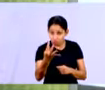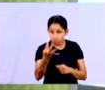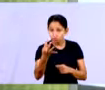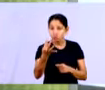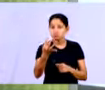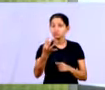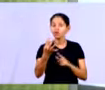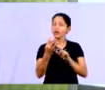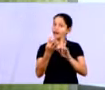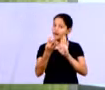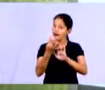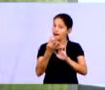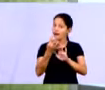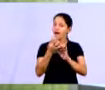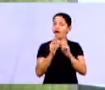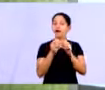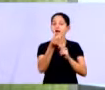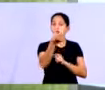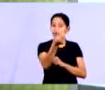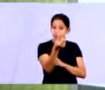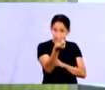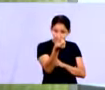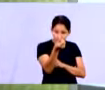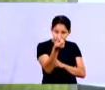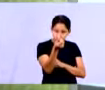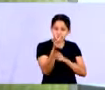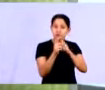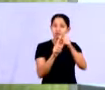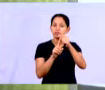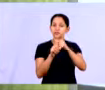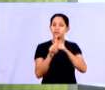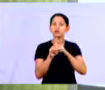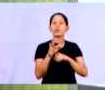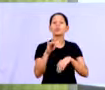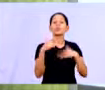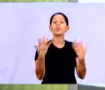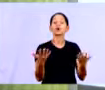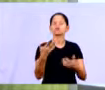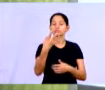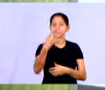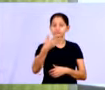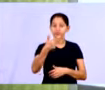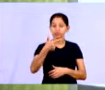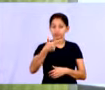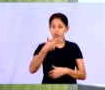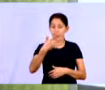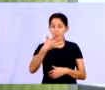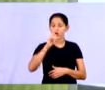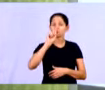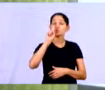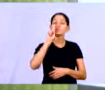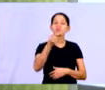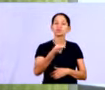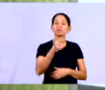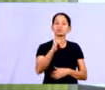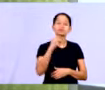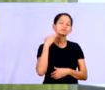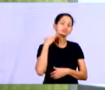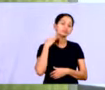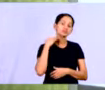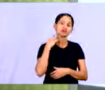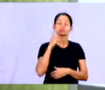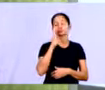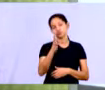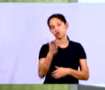Esses 4.000 durante 6 meses, que é o tempo de retorno do payback, deu 24.000. Então, se esse dinheiro estivesse no banco, em 6 meses a gente já ganhou